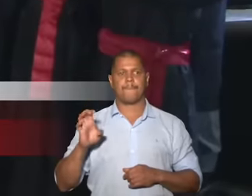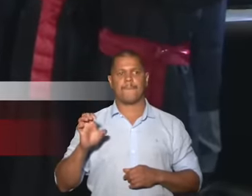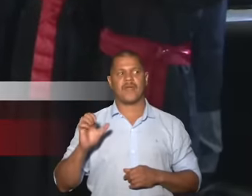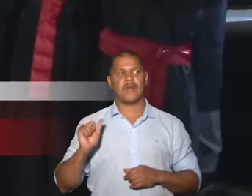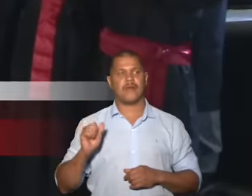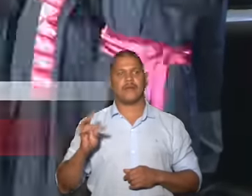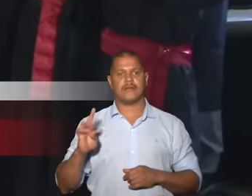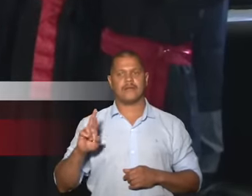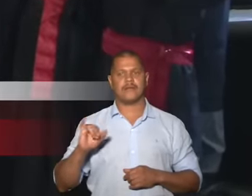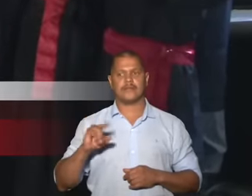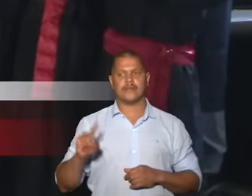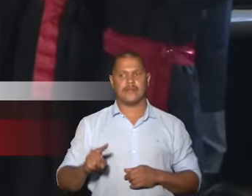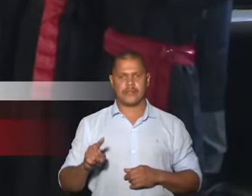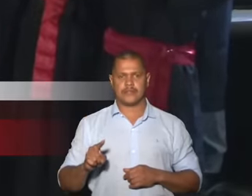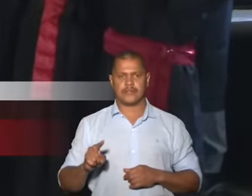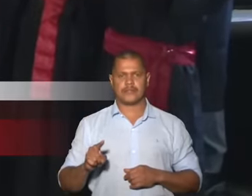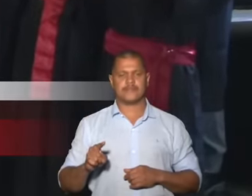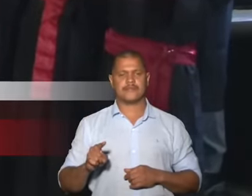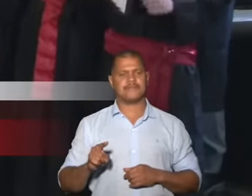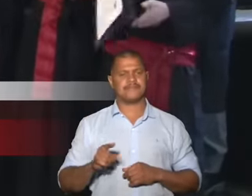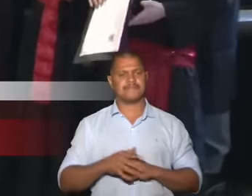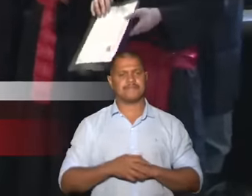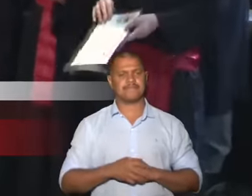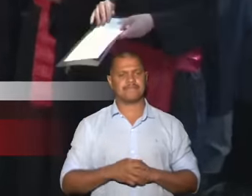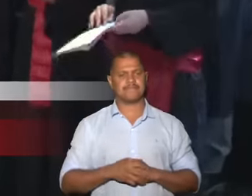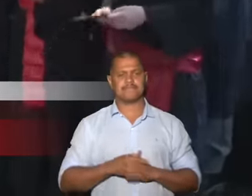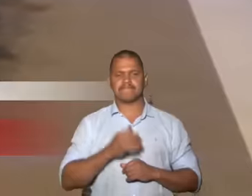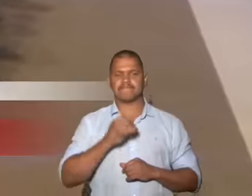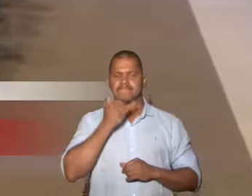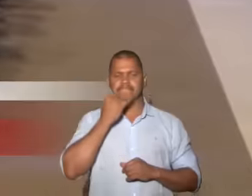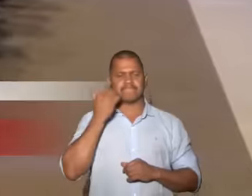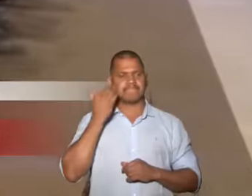Beatriz Avelino Conegundes,